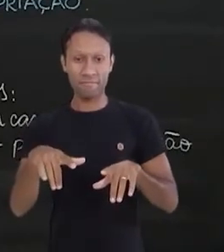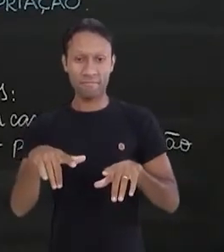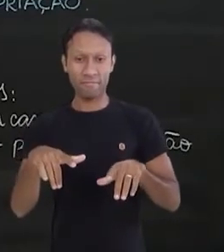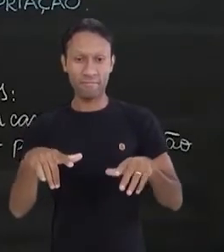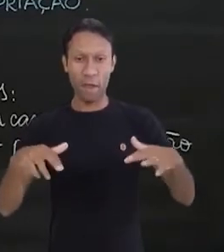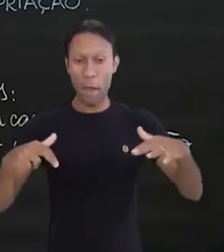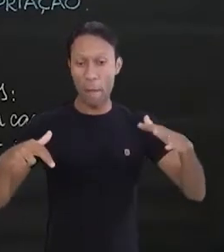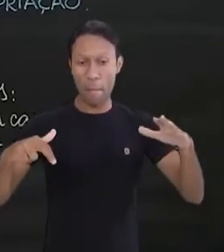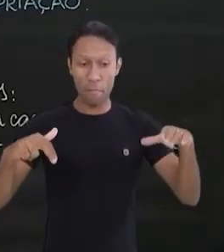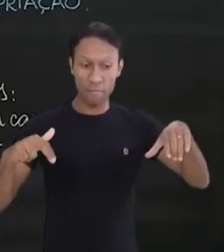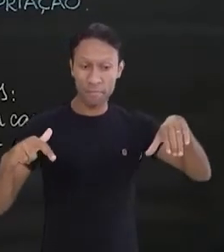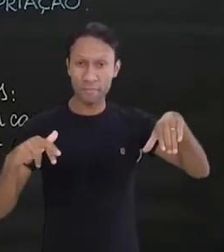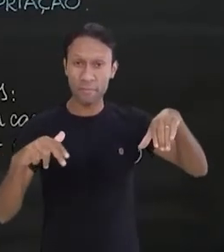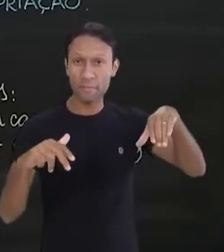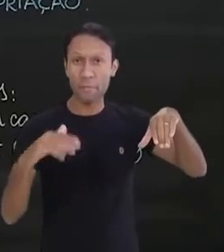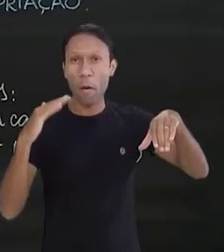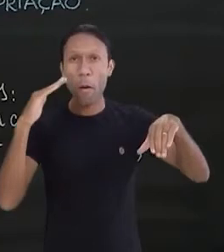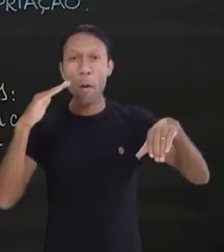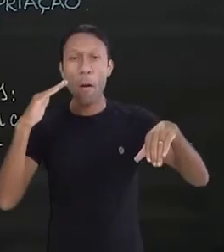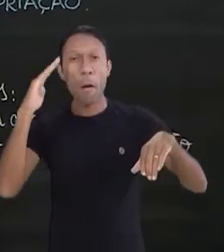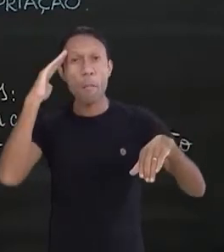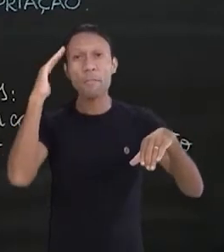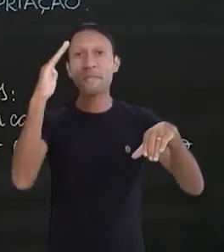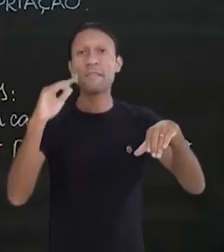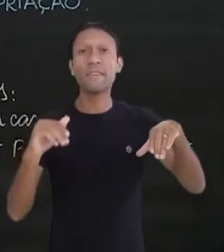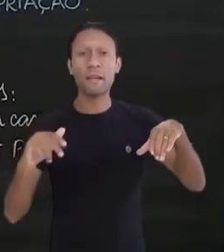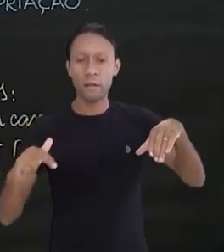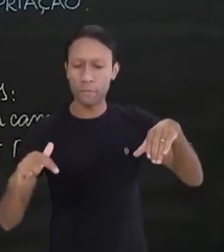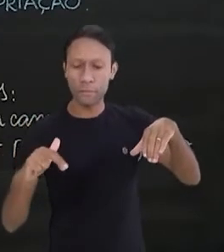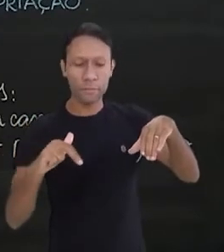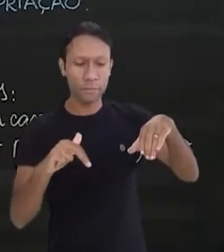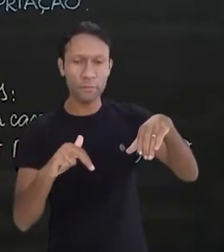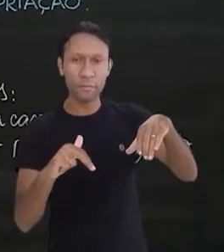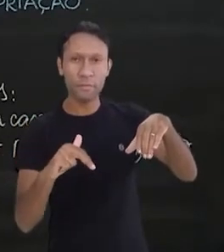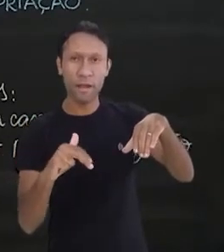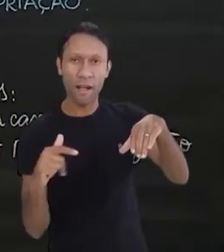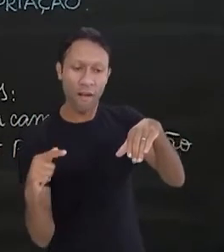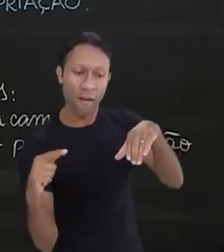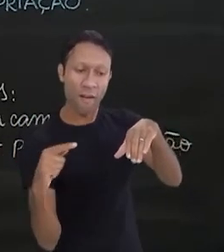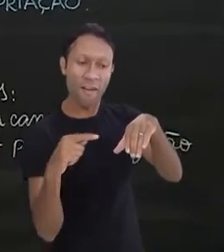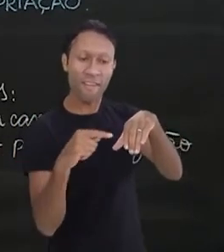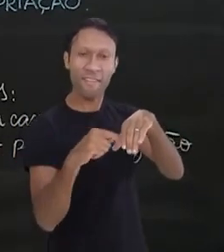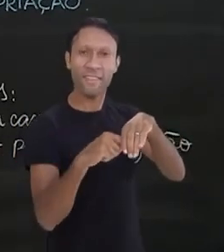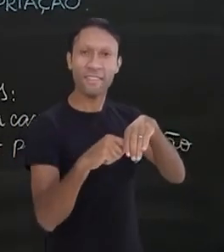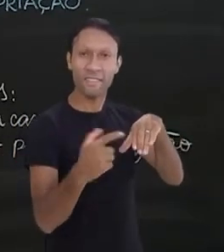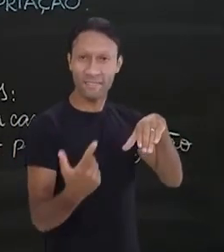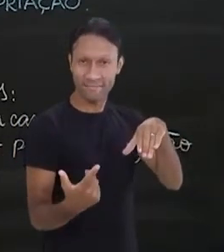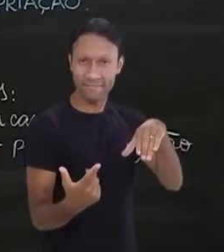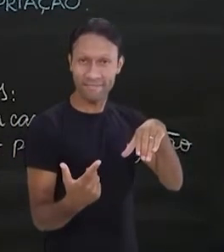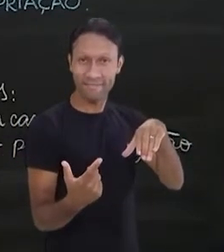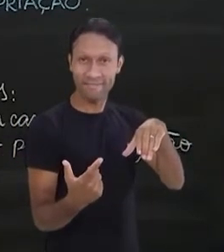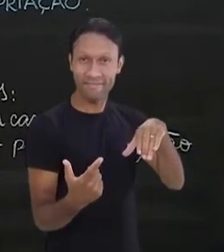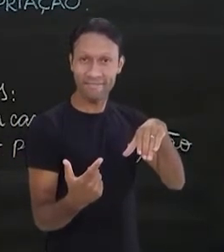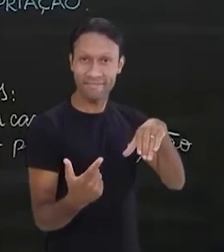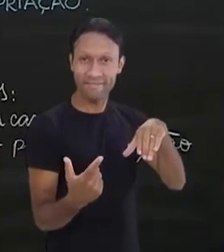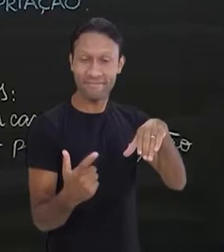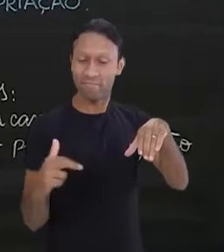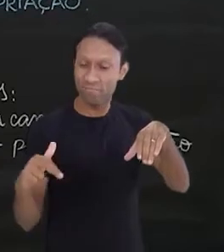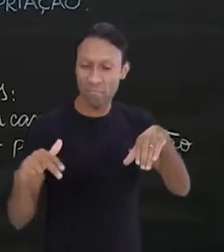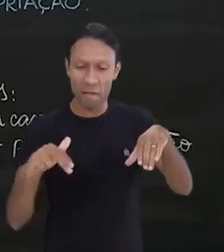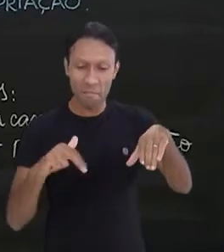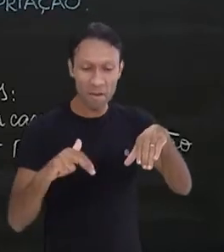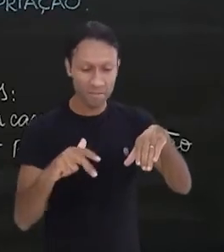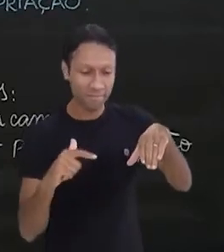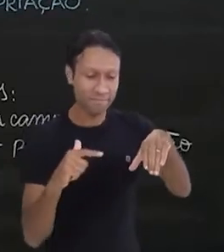Qual é o objetivo dele? É tomar o espaço do outro time e alcançar a